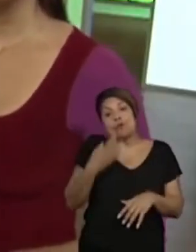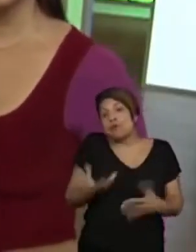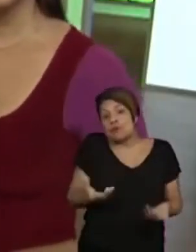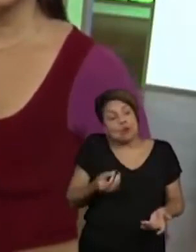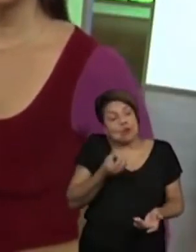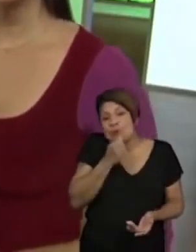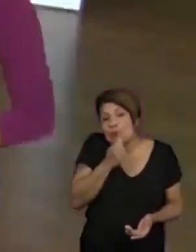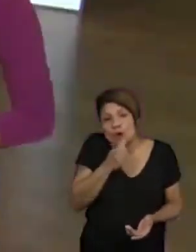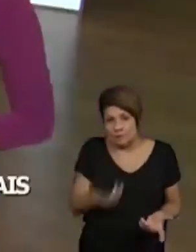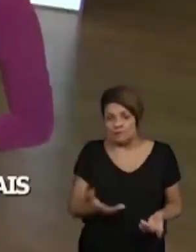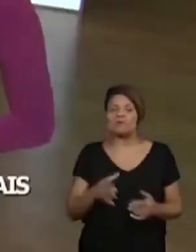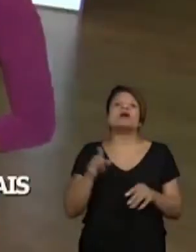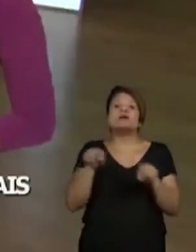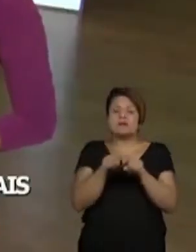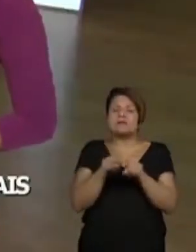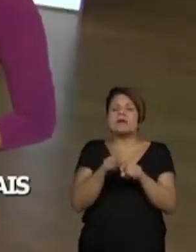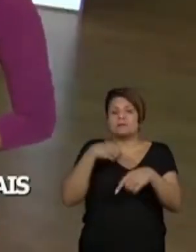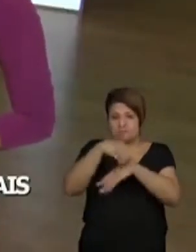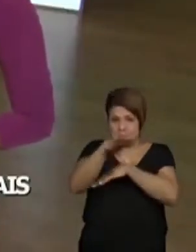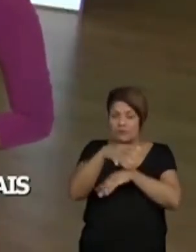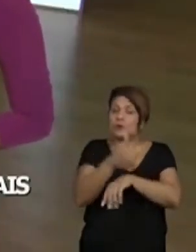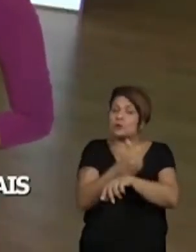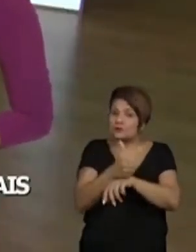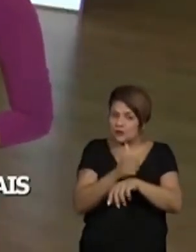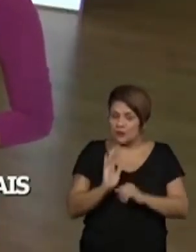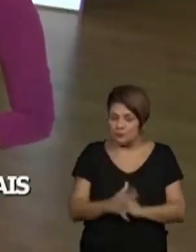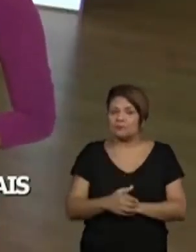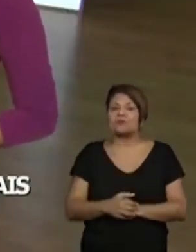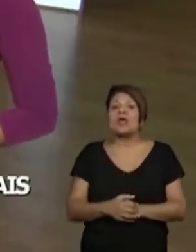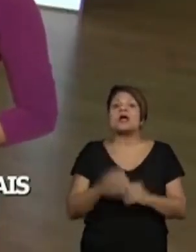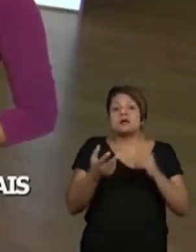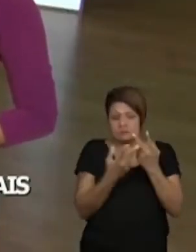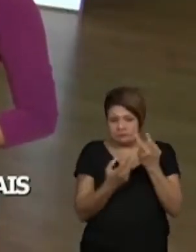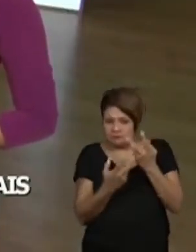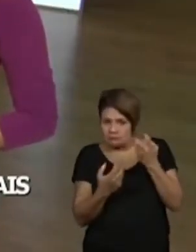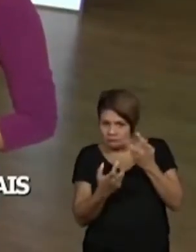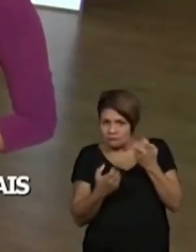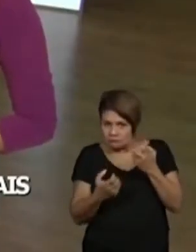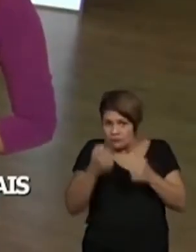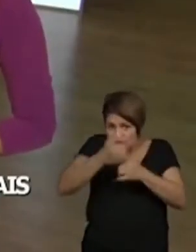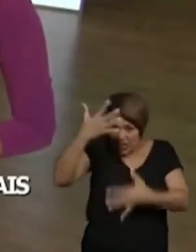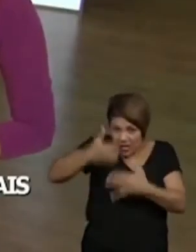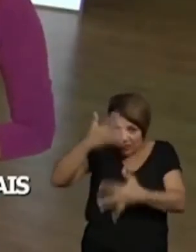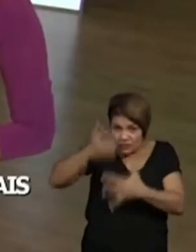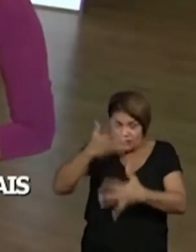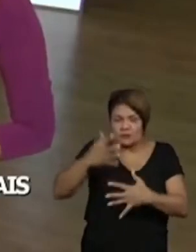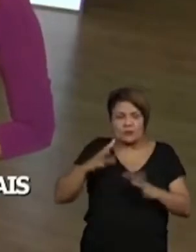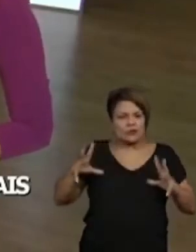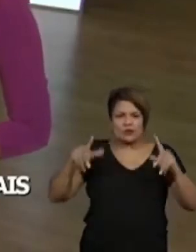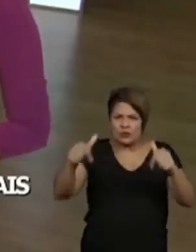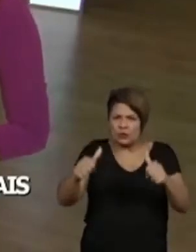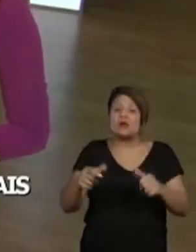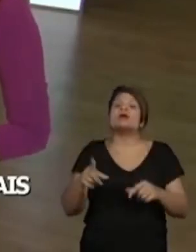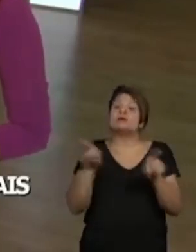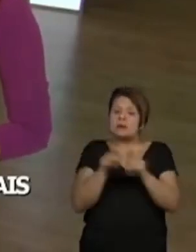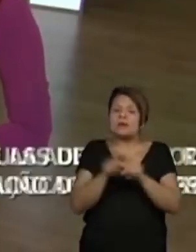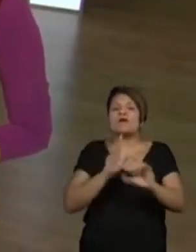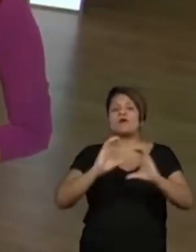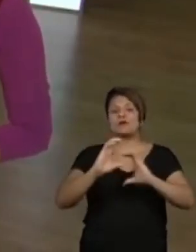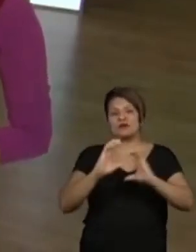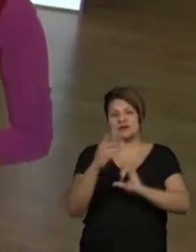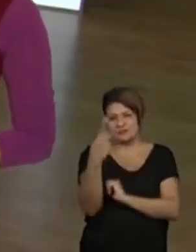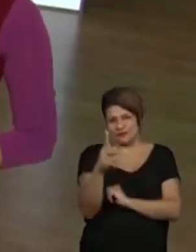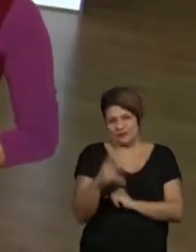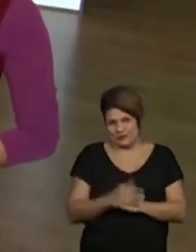para os profissionais. O chat durante as aulas no aplicativo para toda a rede continua valendo como a comunicação de